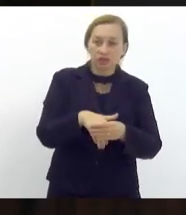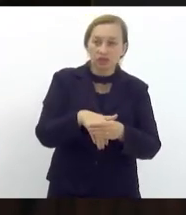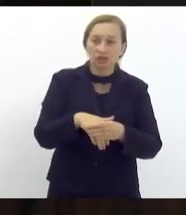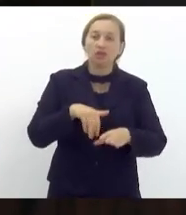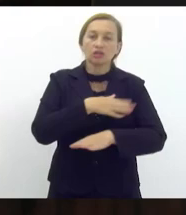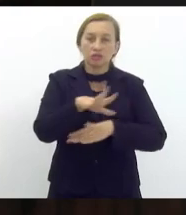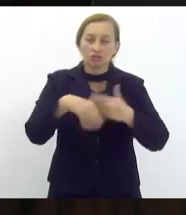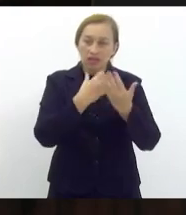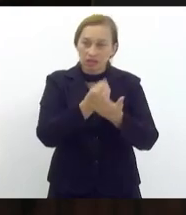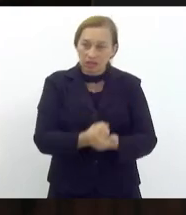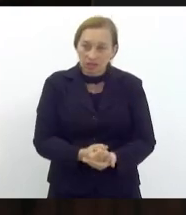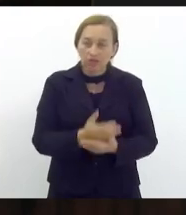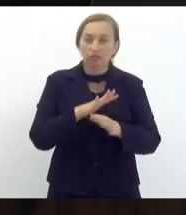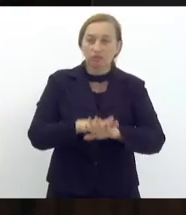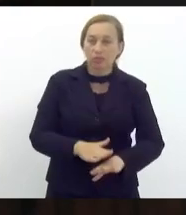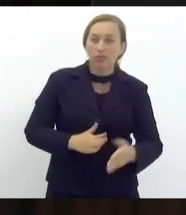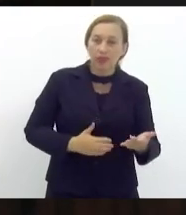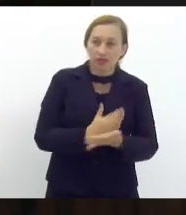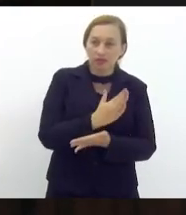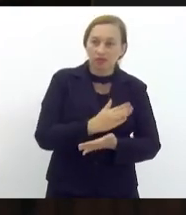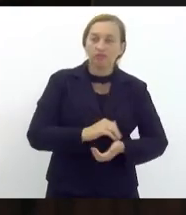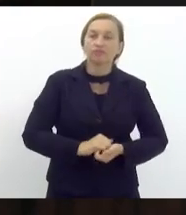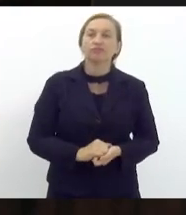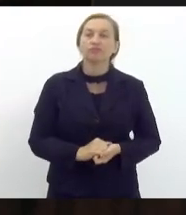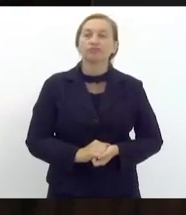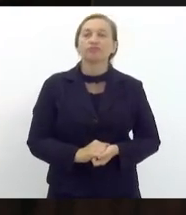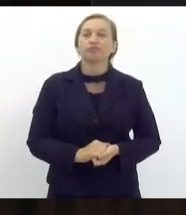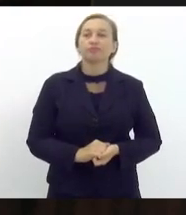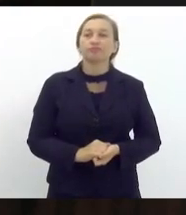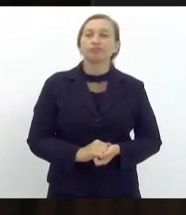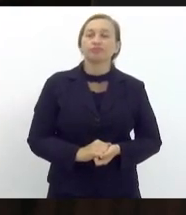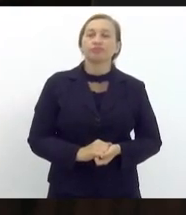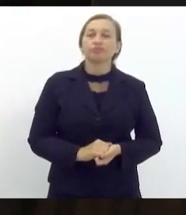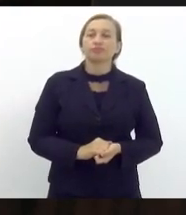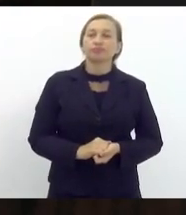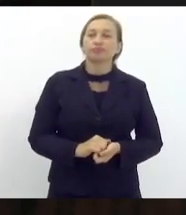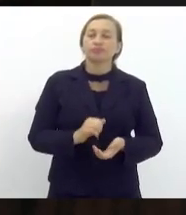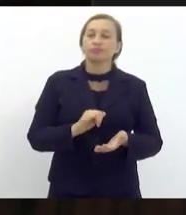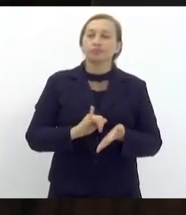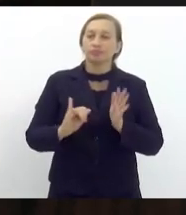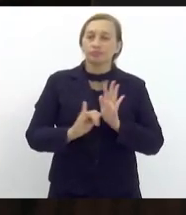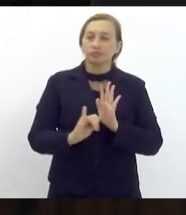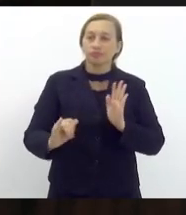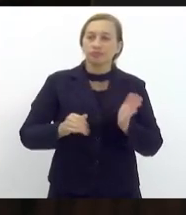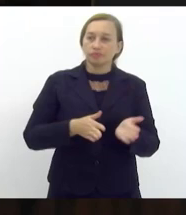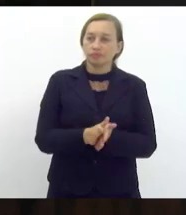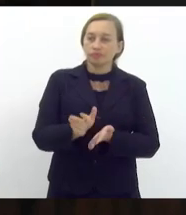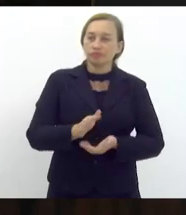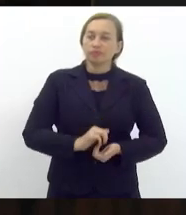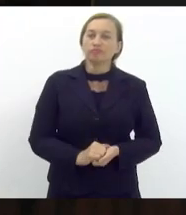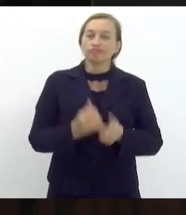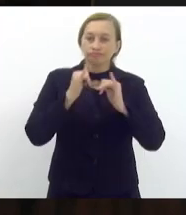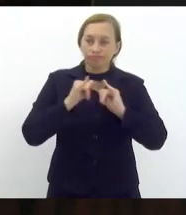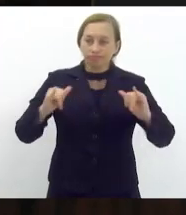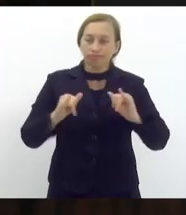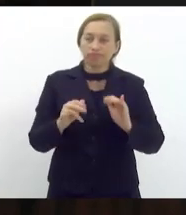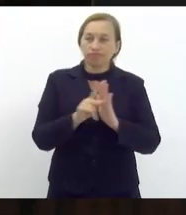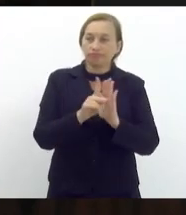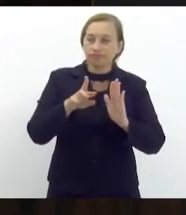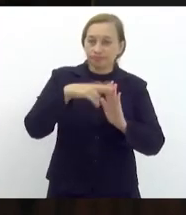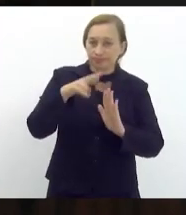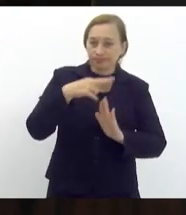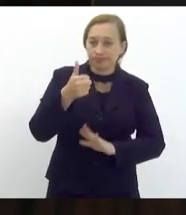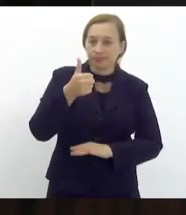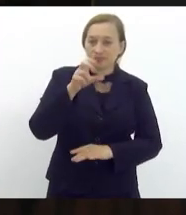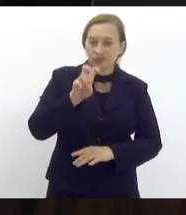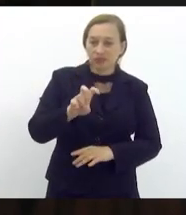votação aprovado vai a publicação anuncia o projeto de resolução